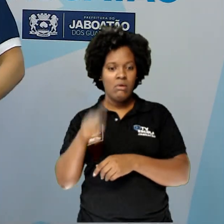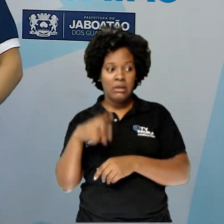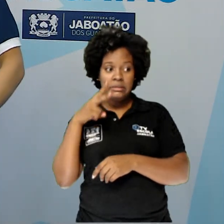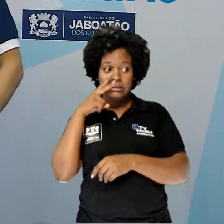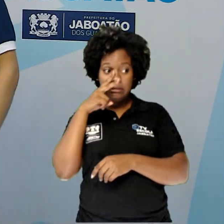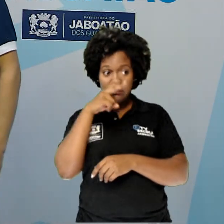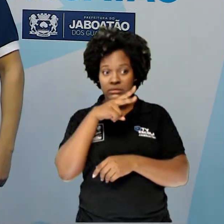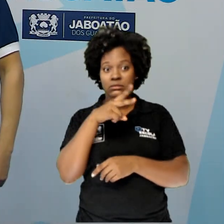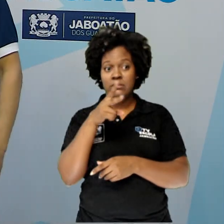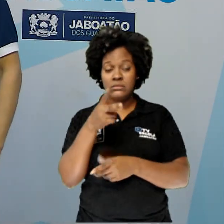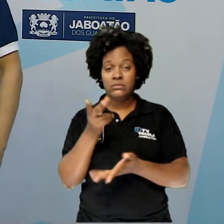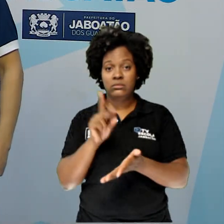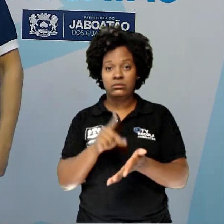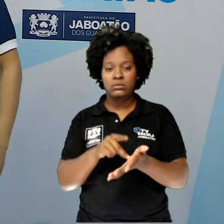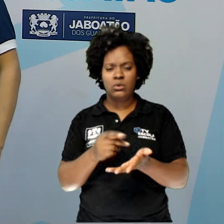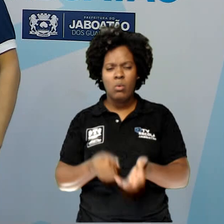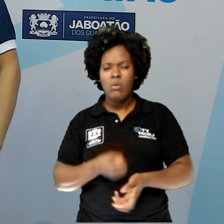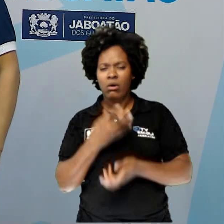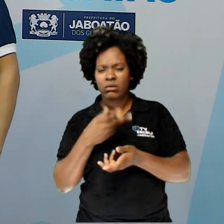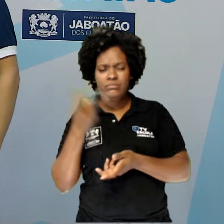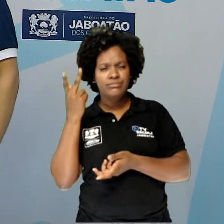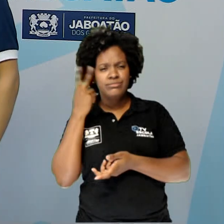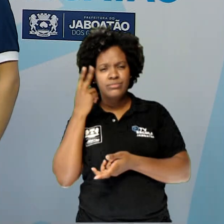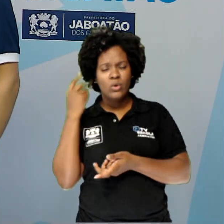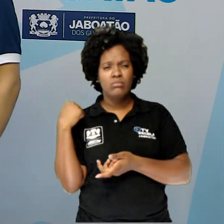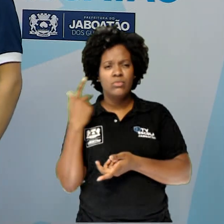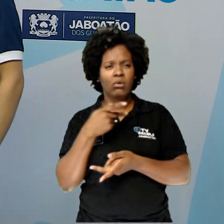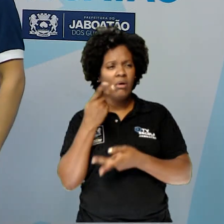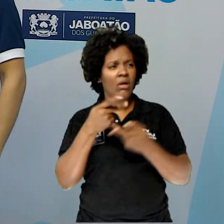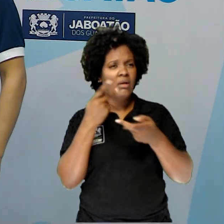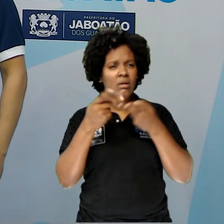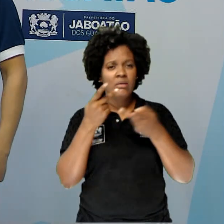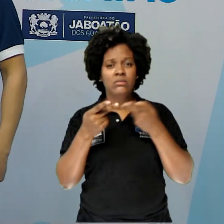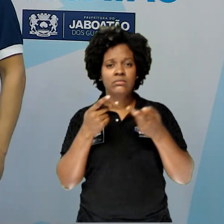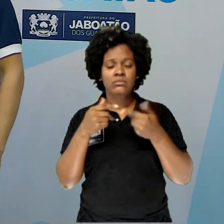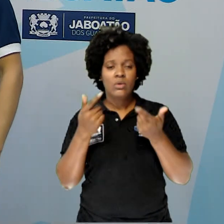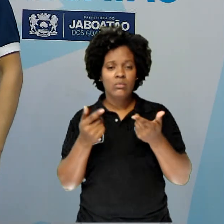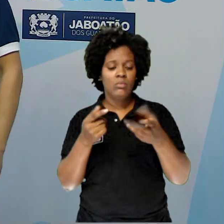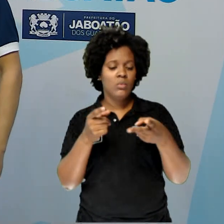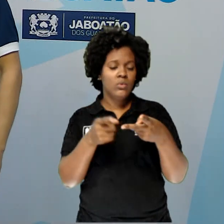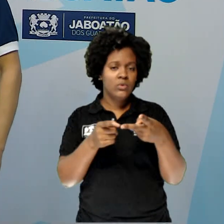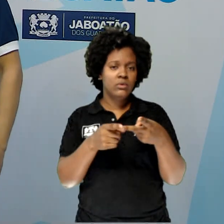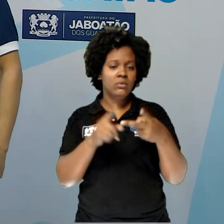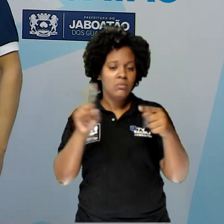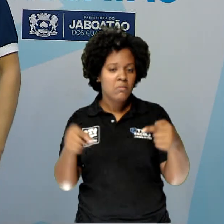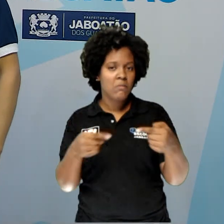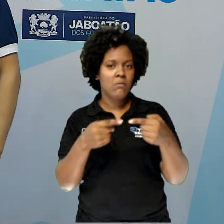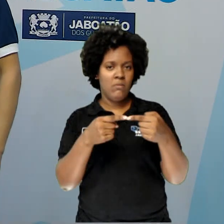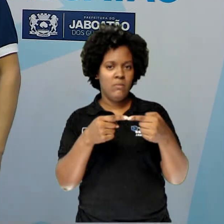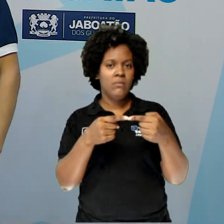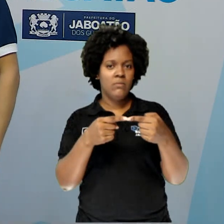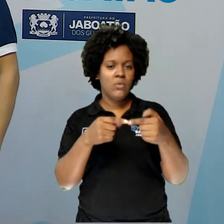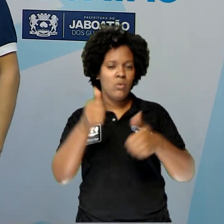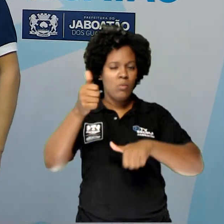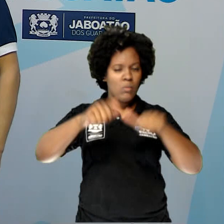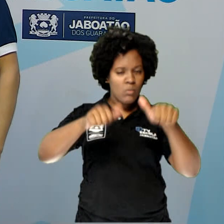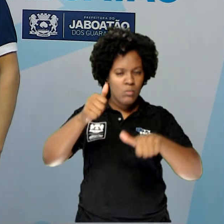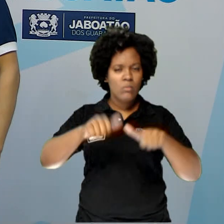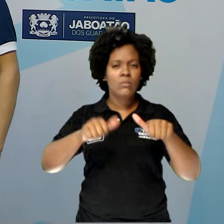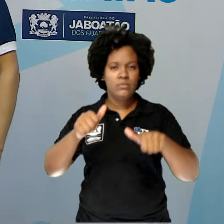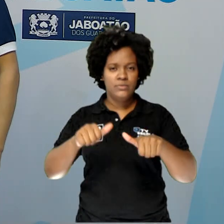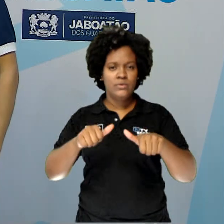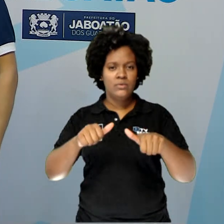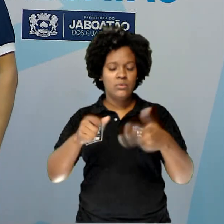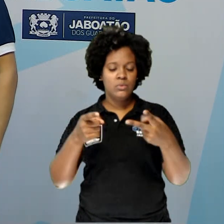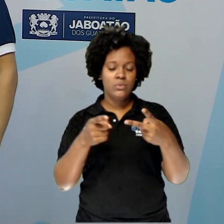essas expressões, elas são da linguagem popular. E tudo que o item 2 aborda está de acordo aí com a análise que a gente vai fazendo. Então o